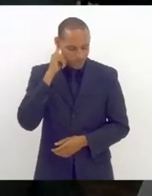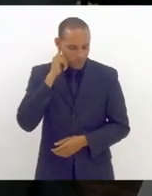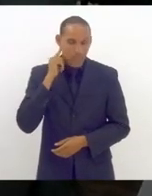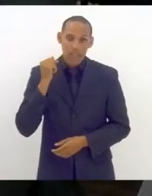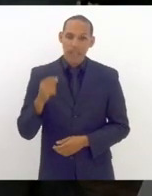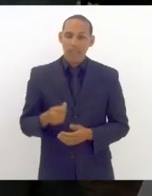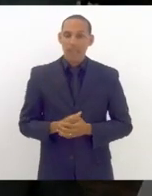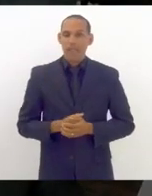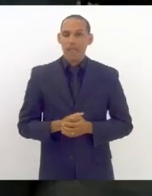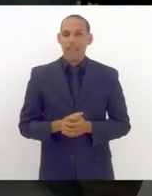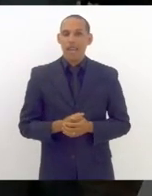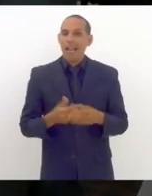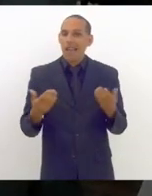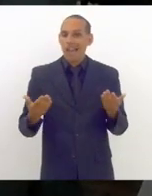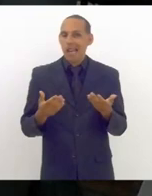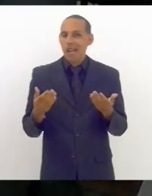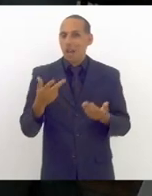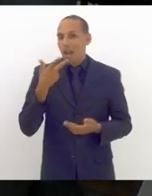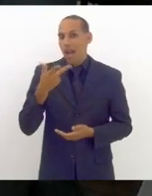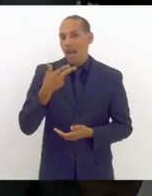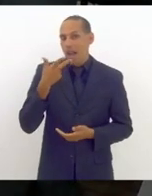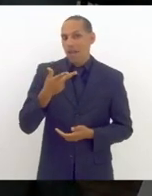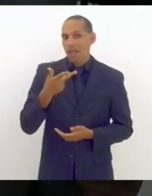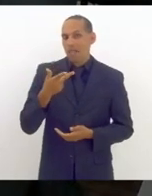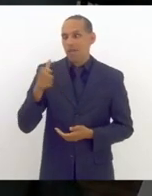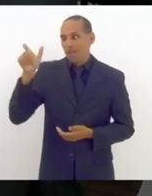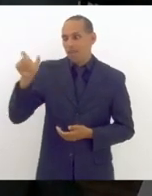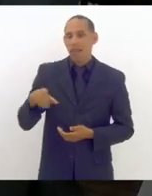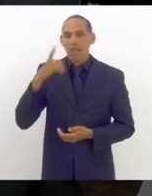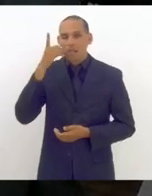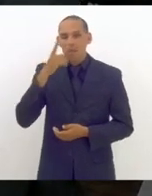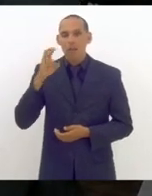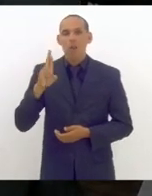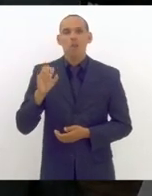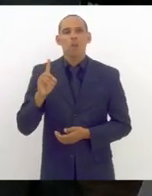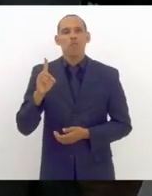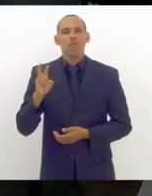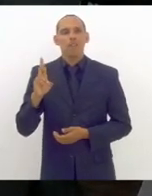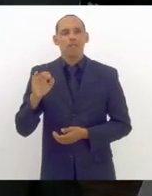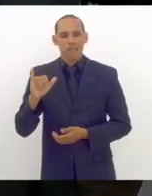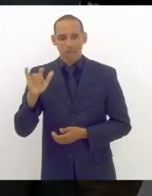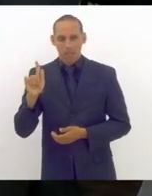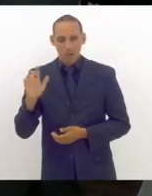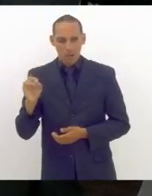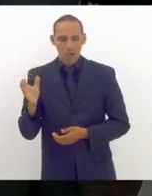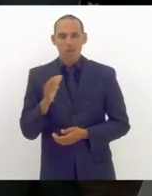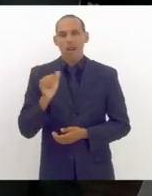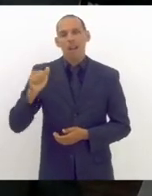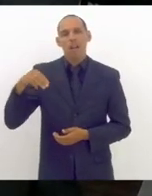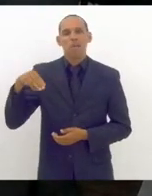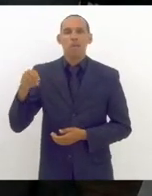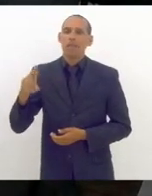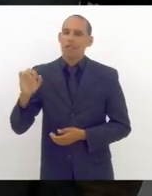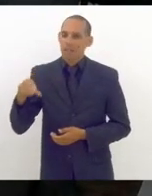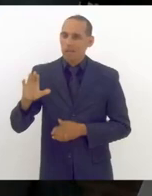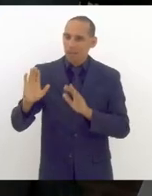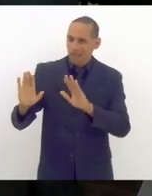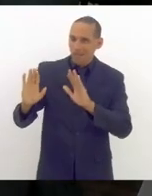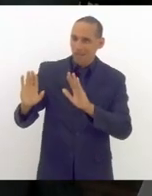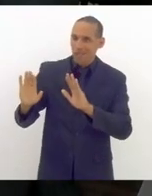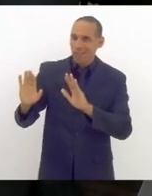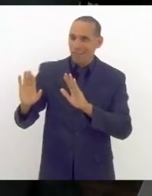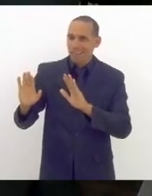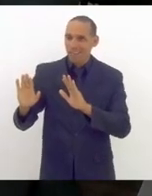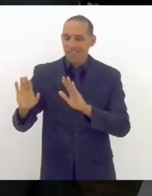vai vai usar a palavra o deputado Rodrigo Amorim pera aí pera